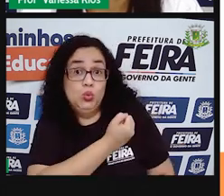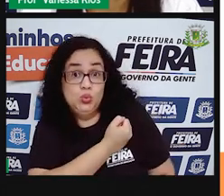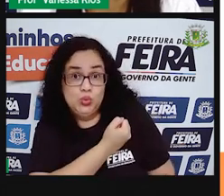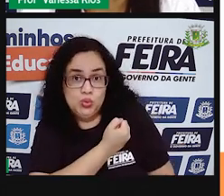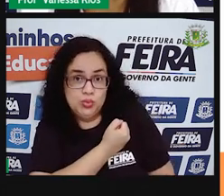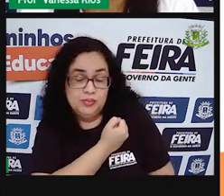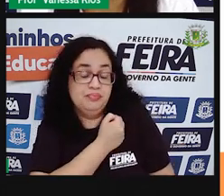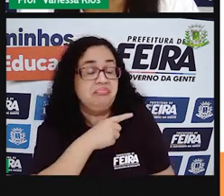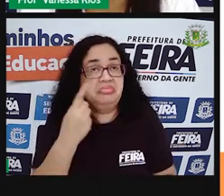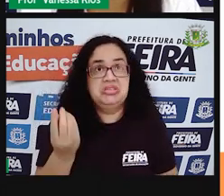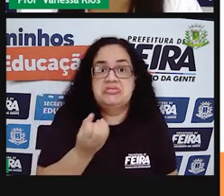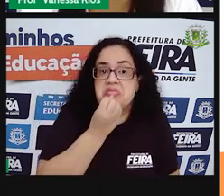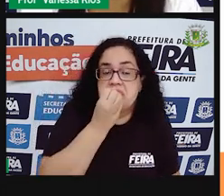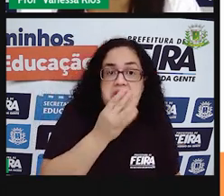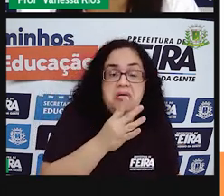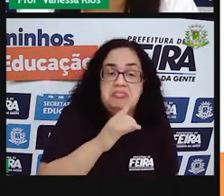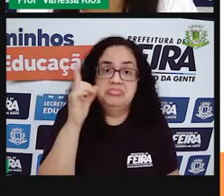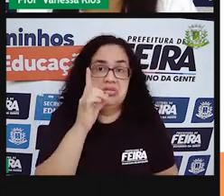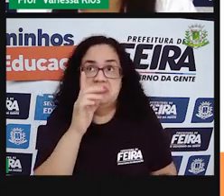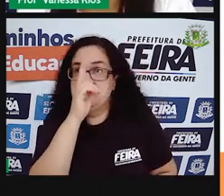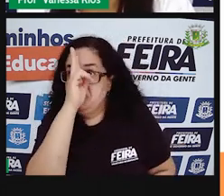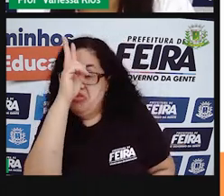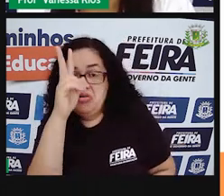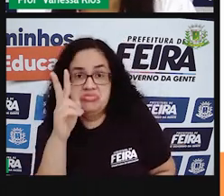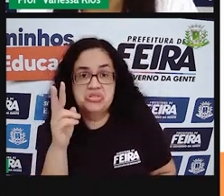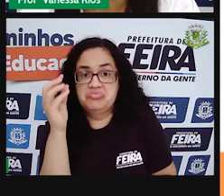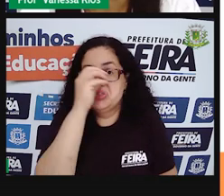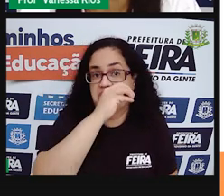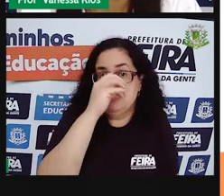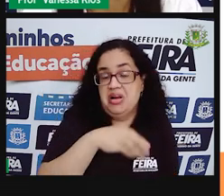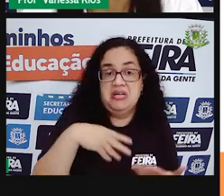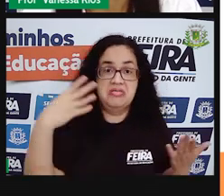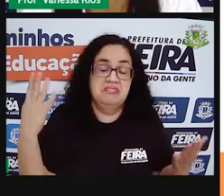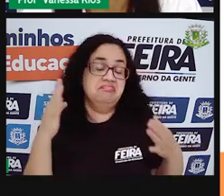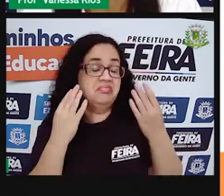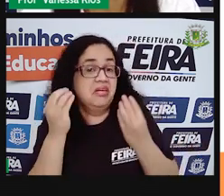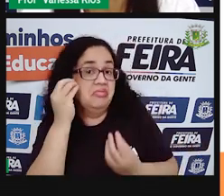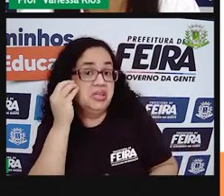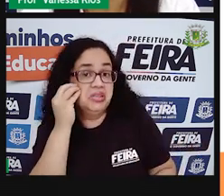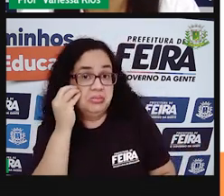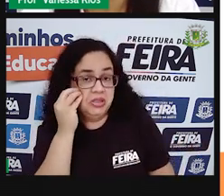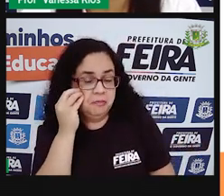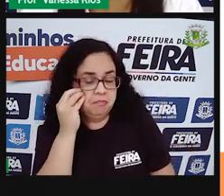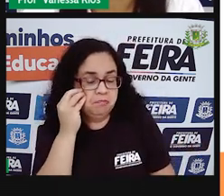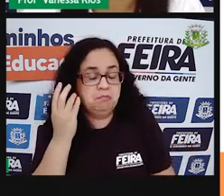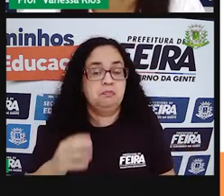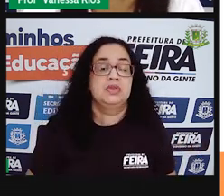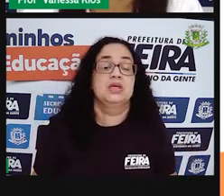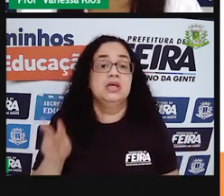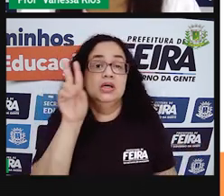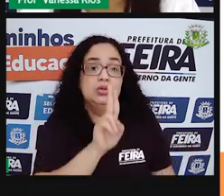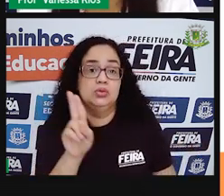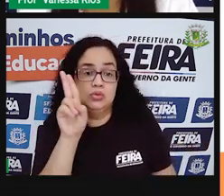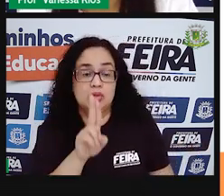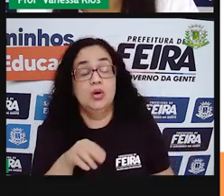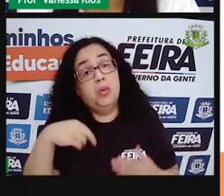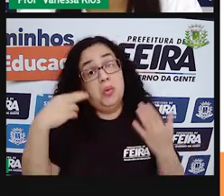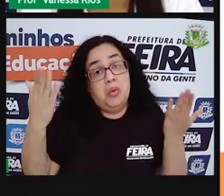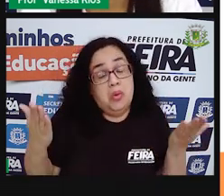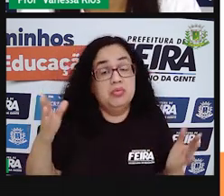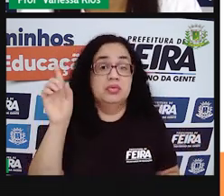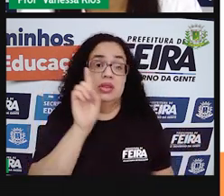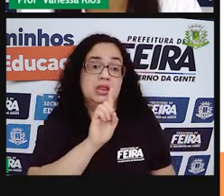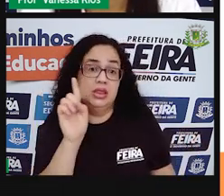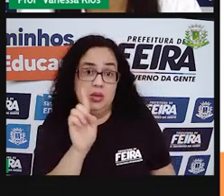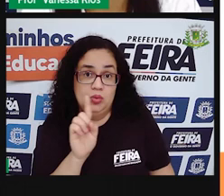que qualifica algo mais resistente ou menos resistente, que vai permitir que ele seja utilizado ou não